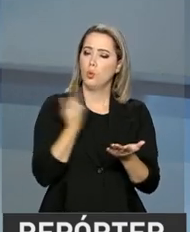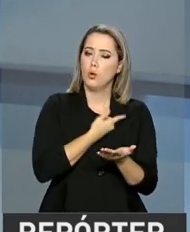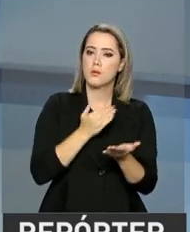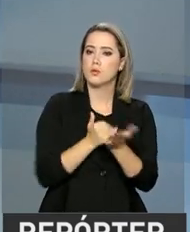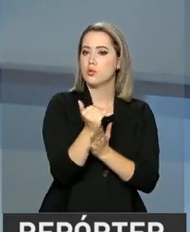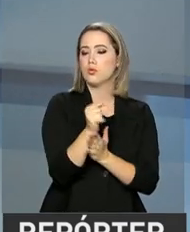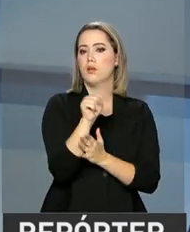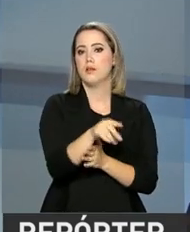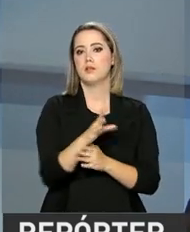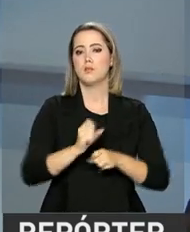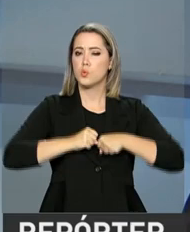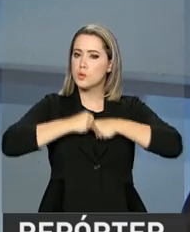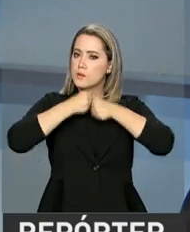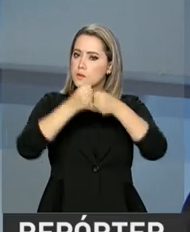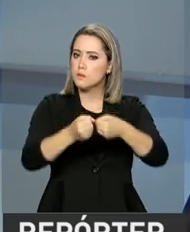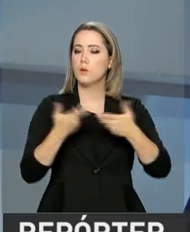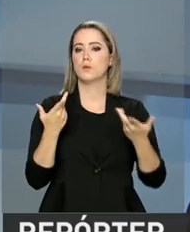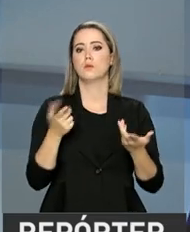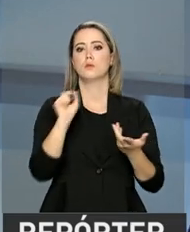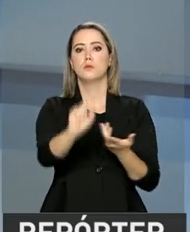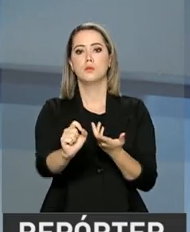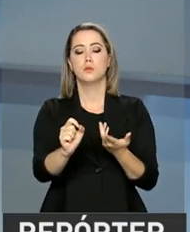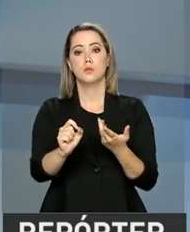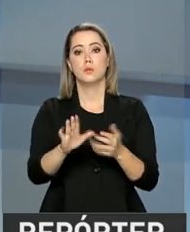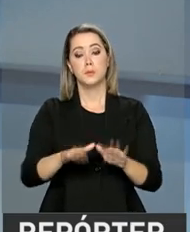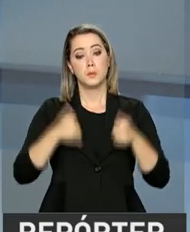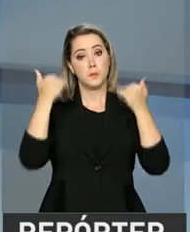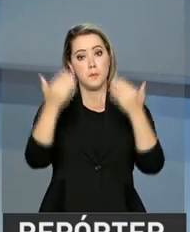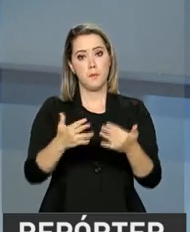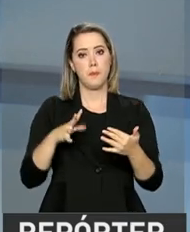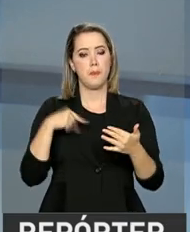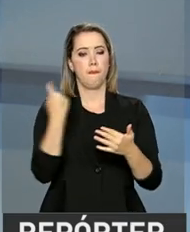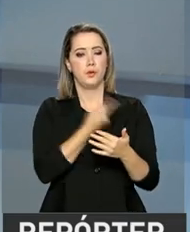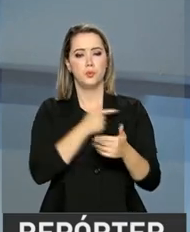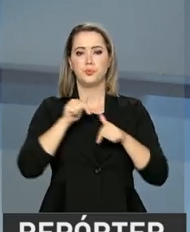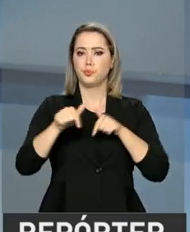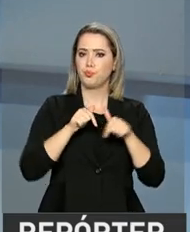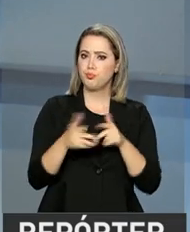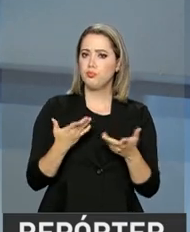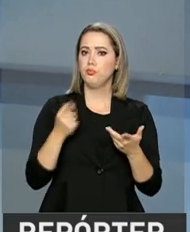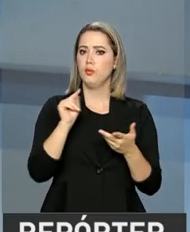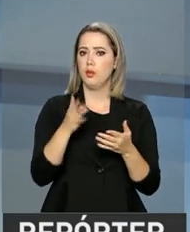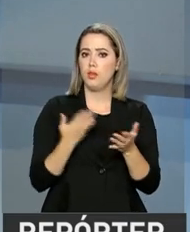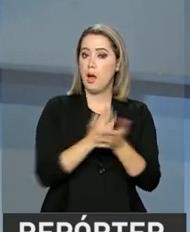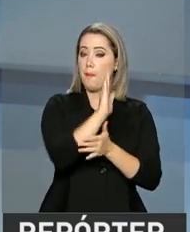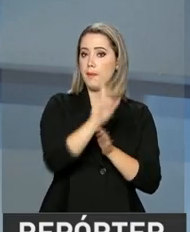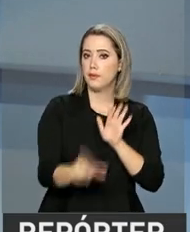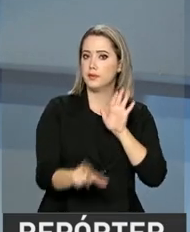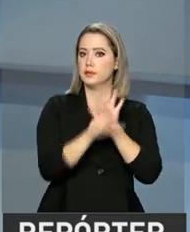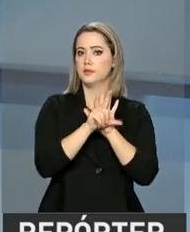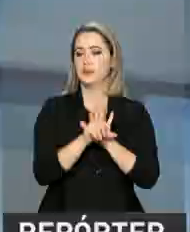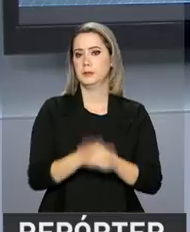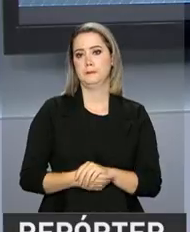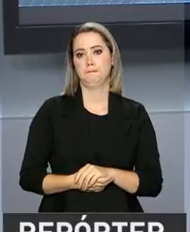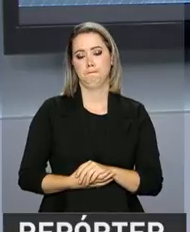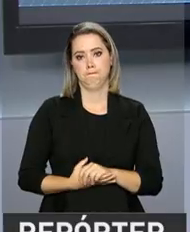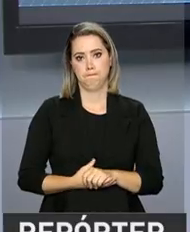continuaremos dedicados e empreendendo todo o nosso esforço na aprovação das